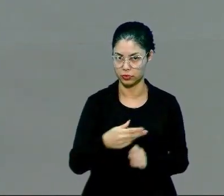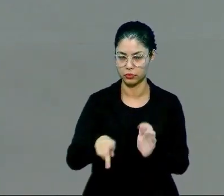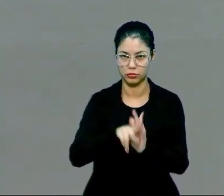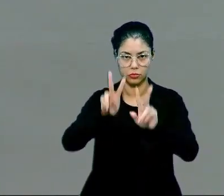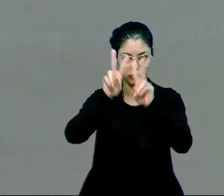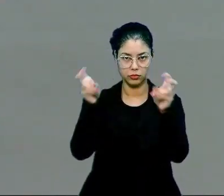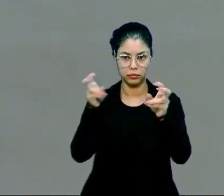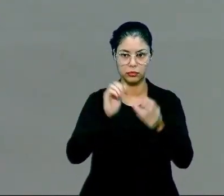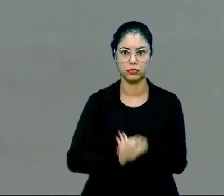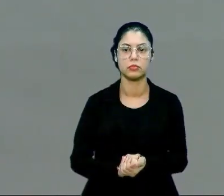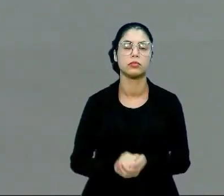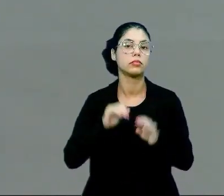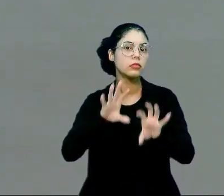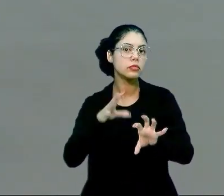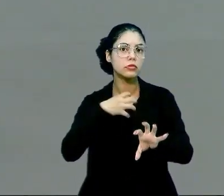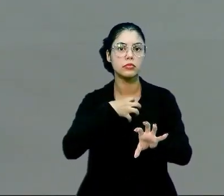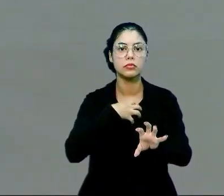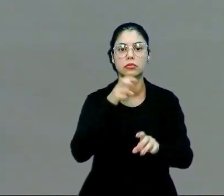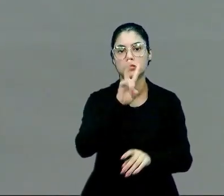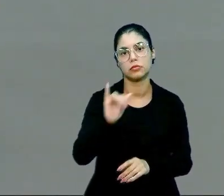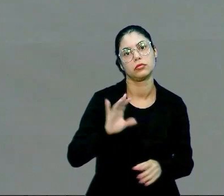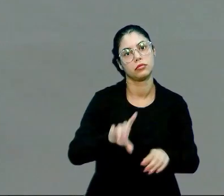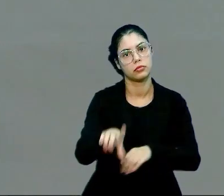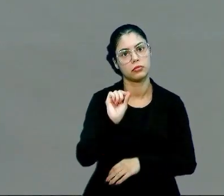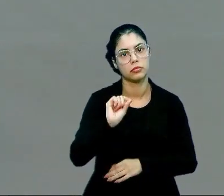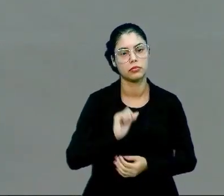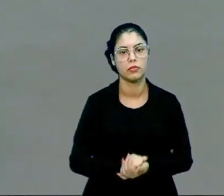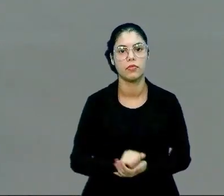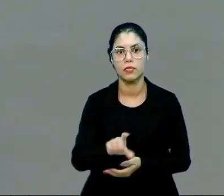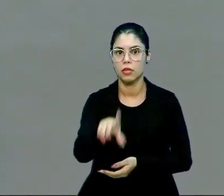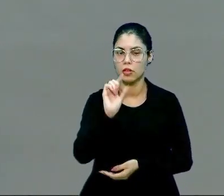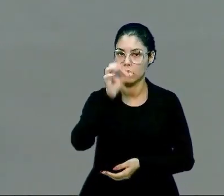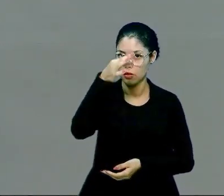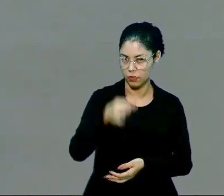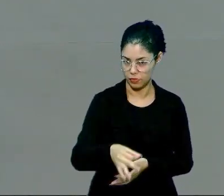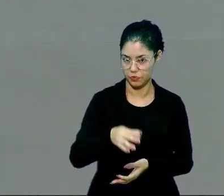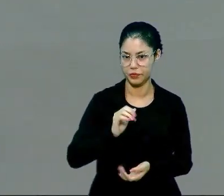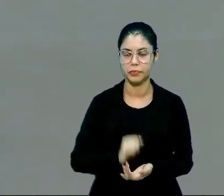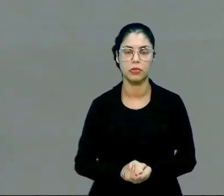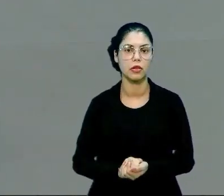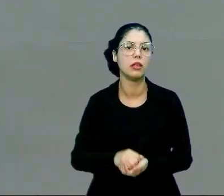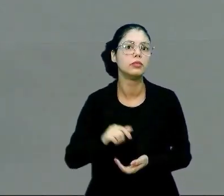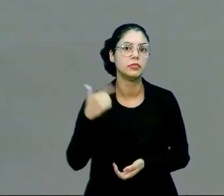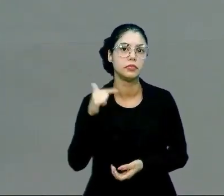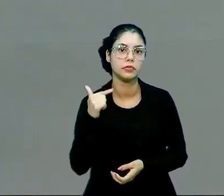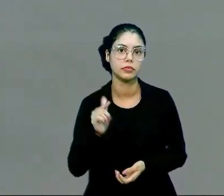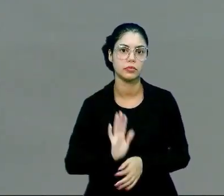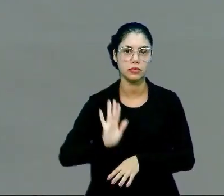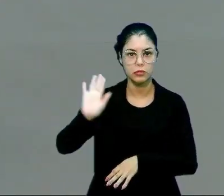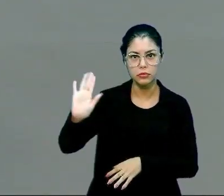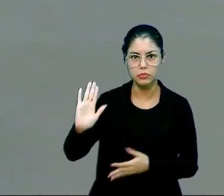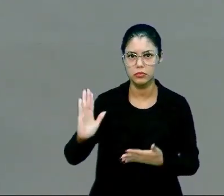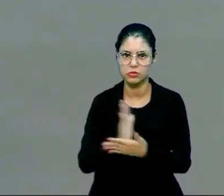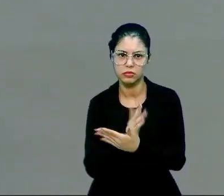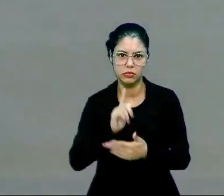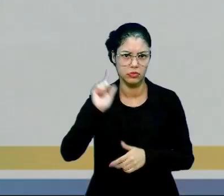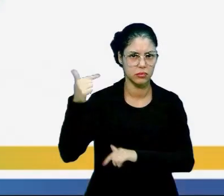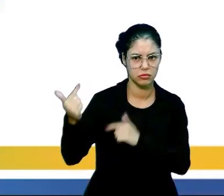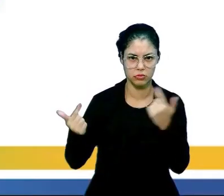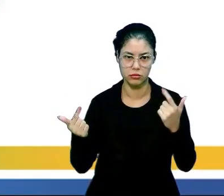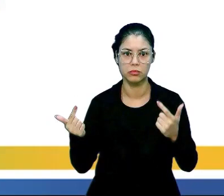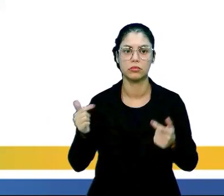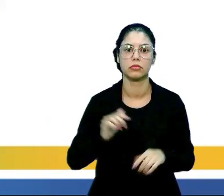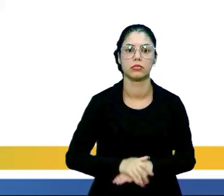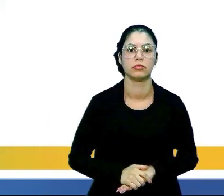seu tema. E aí é nesse momento que você vai fazer a escolha. E a escolha certeira, para que não fique uma coisa que não tenha nada a ver com a